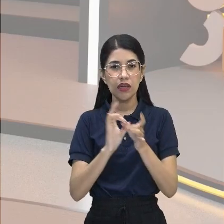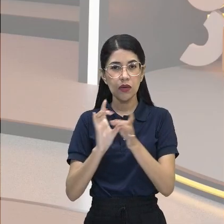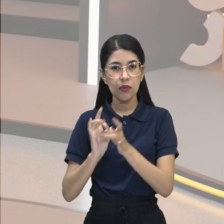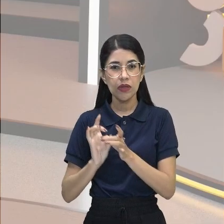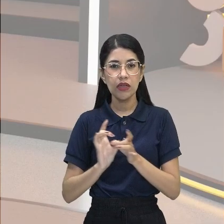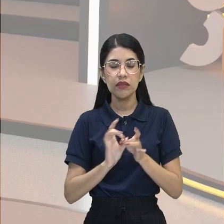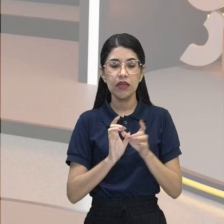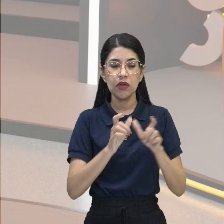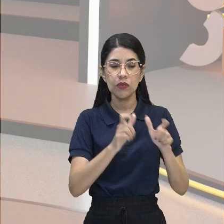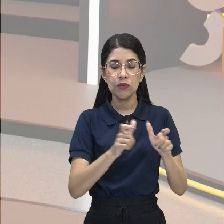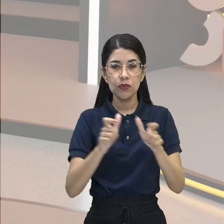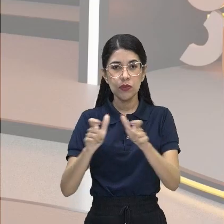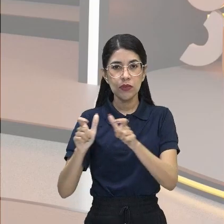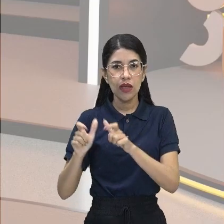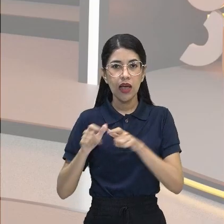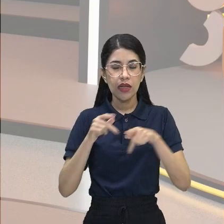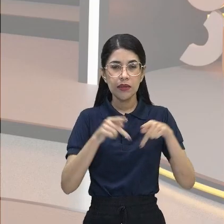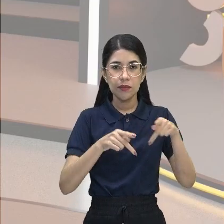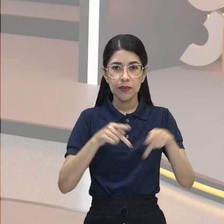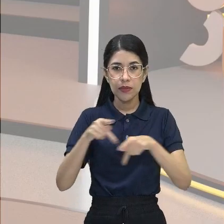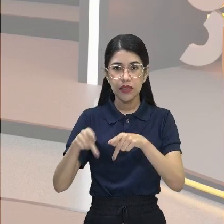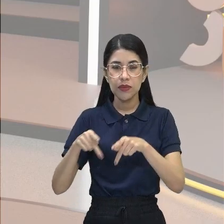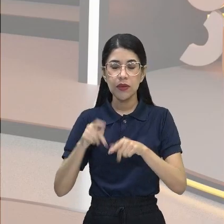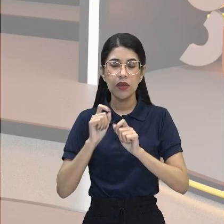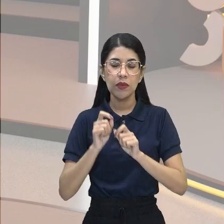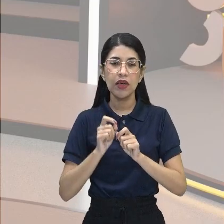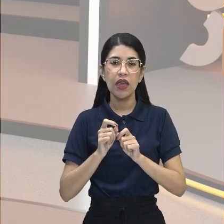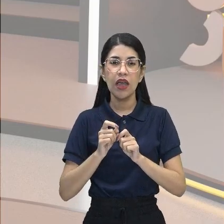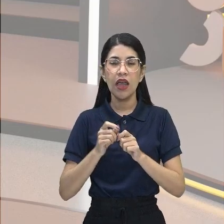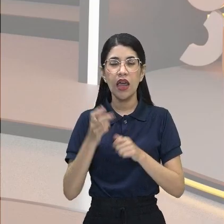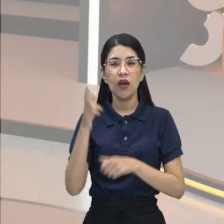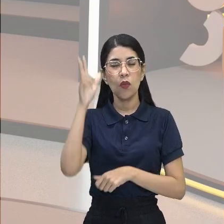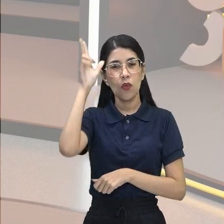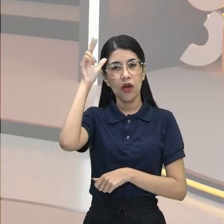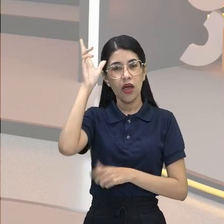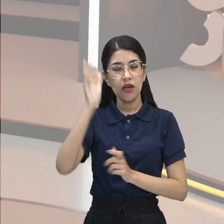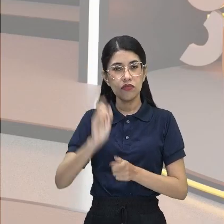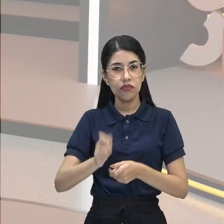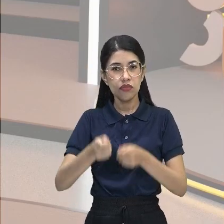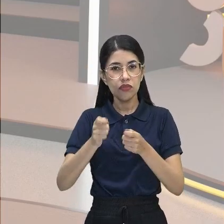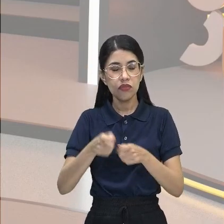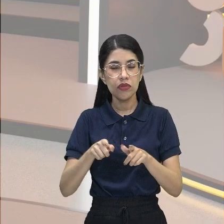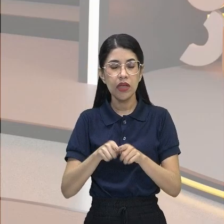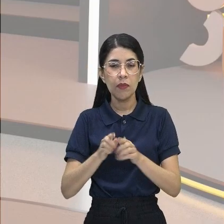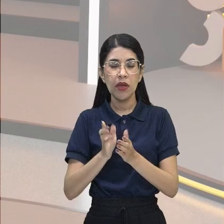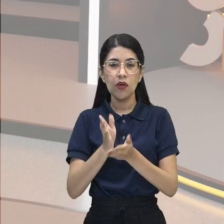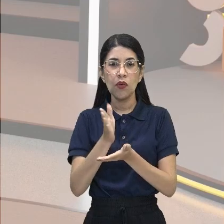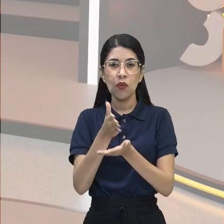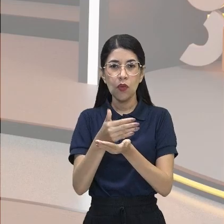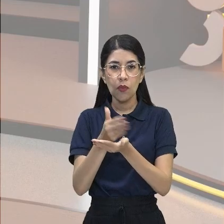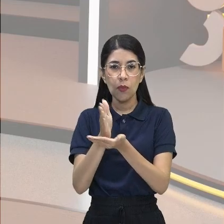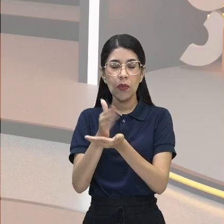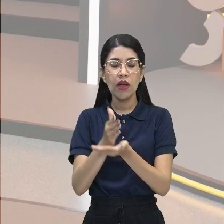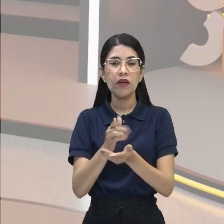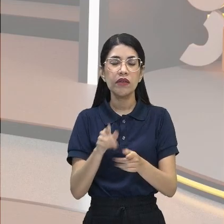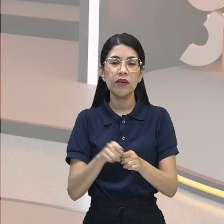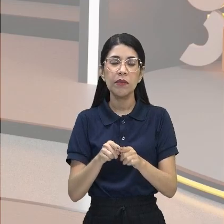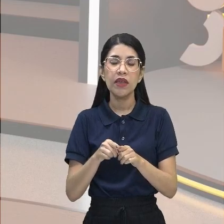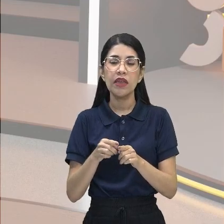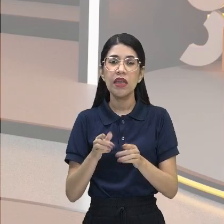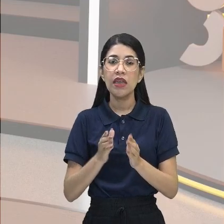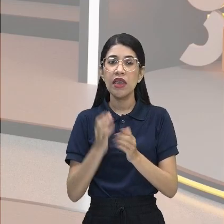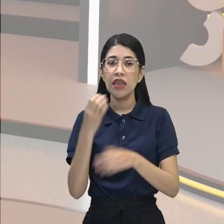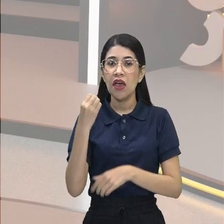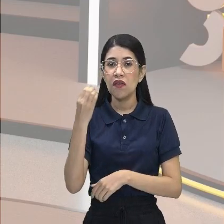os lugares, as pessoas, eram ali as carruagens, eram os barcos à vela, e eles viajavam numa